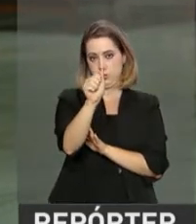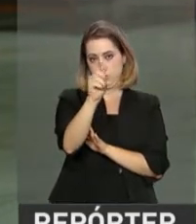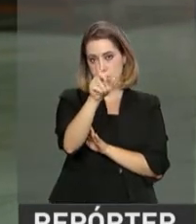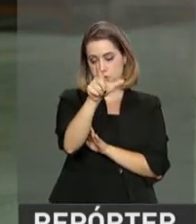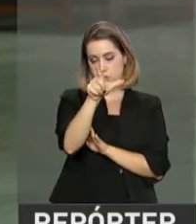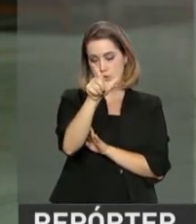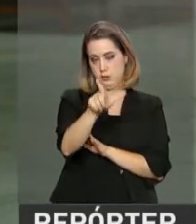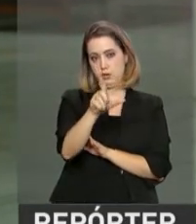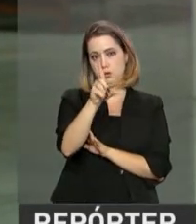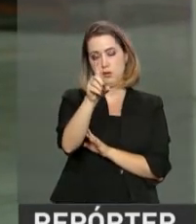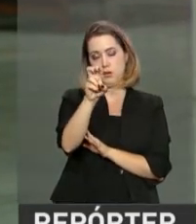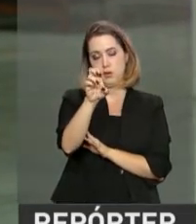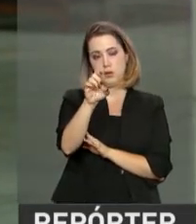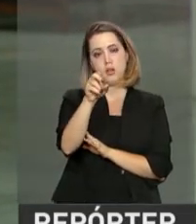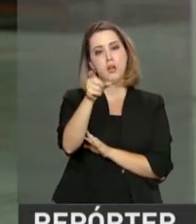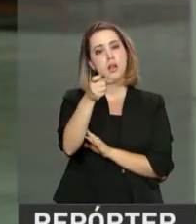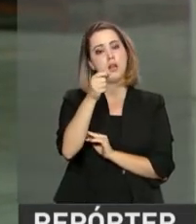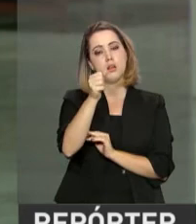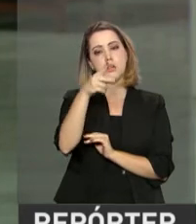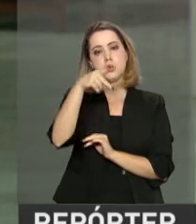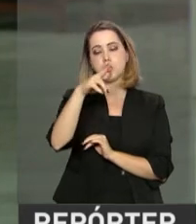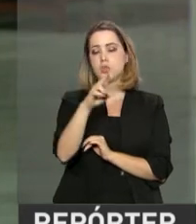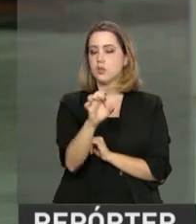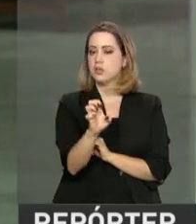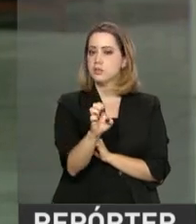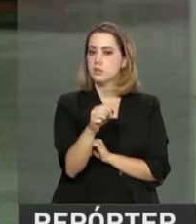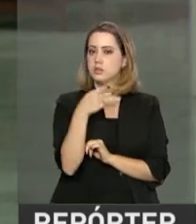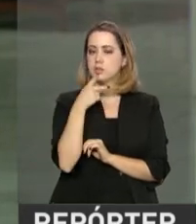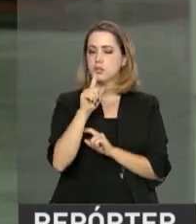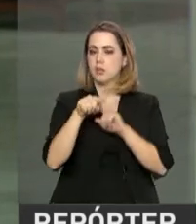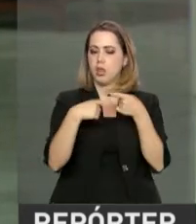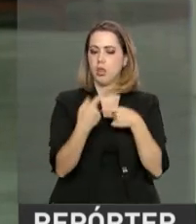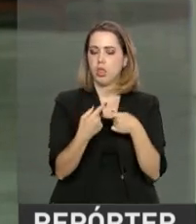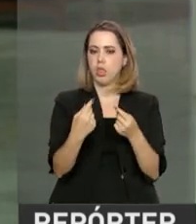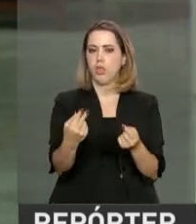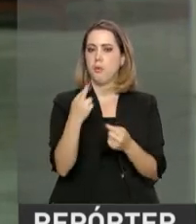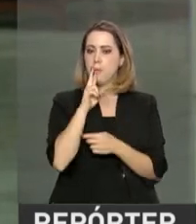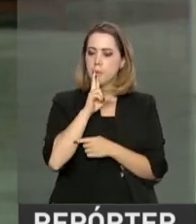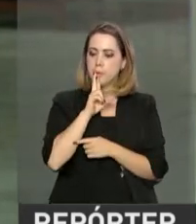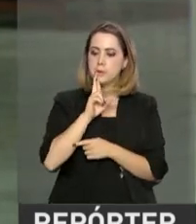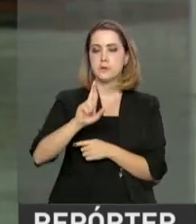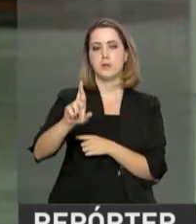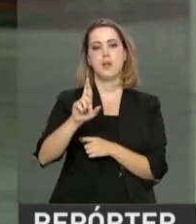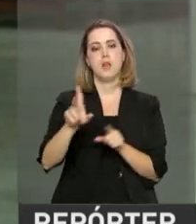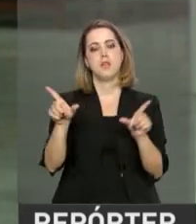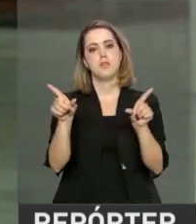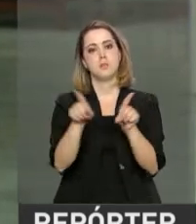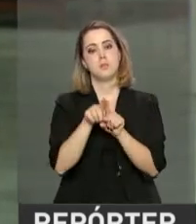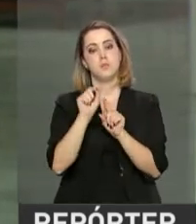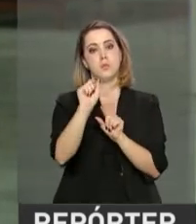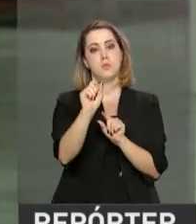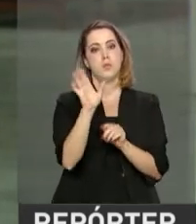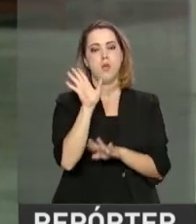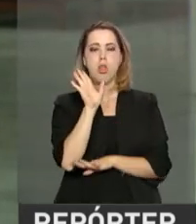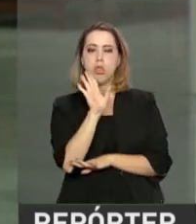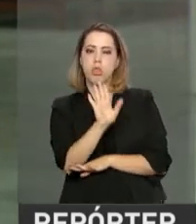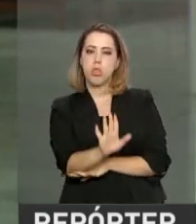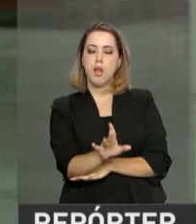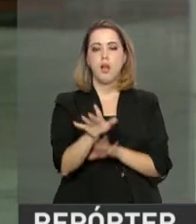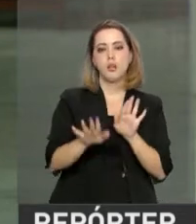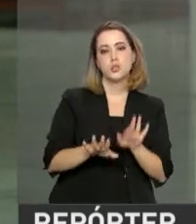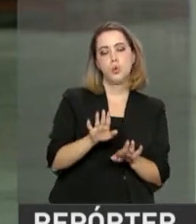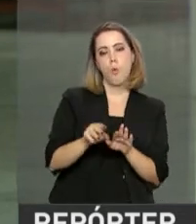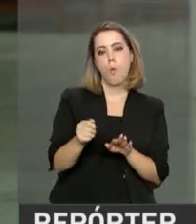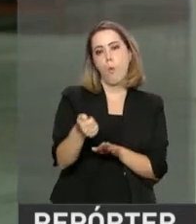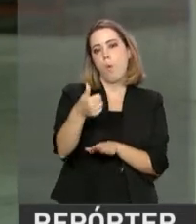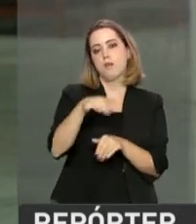submetê las ao presidente michel temer e depois nesses briefings que estão marcados para o fim da tarde começo da noite aqui no palácio